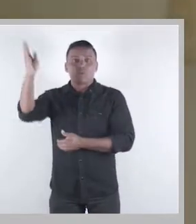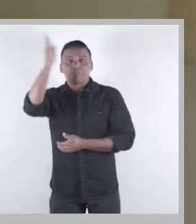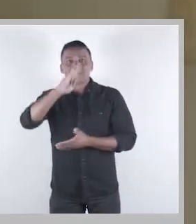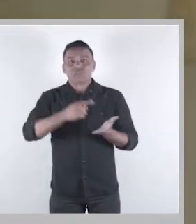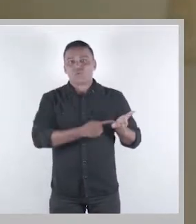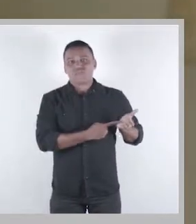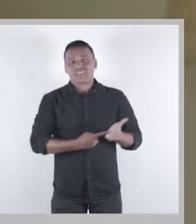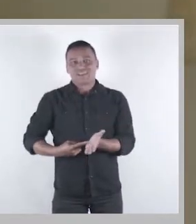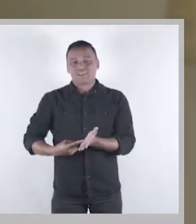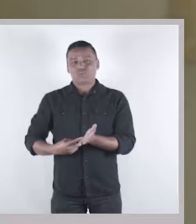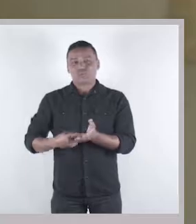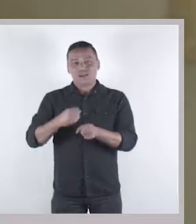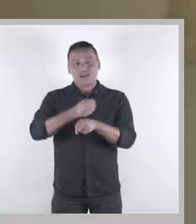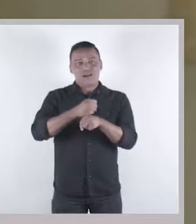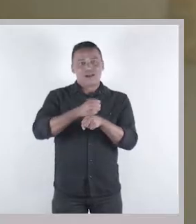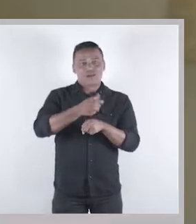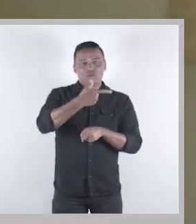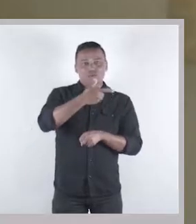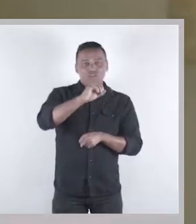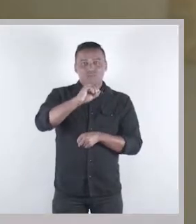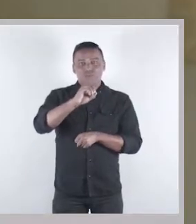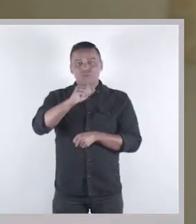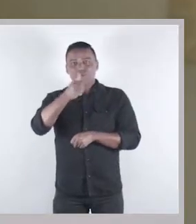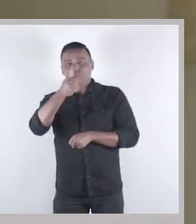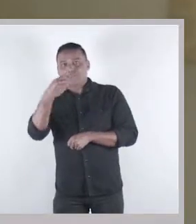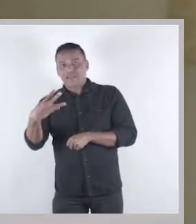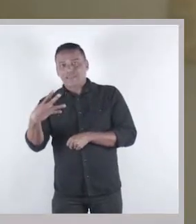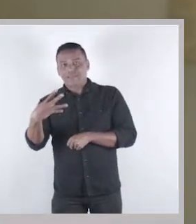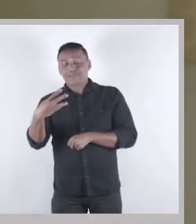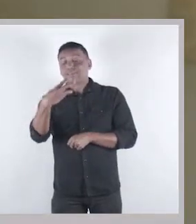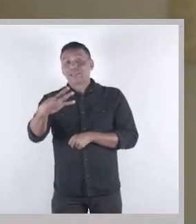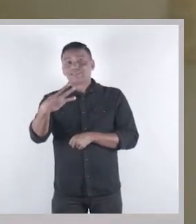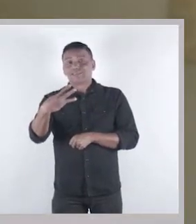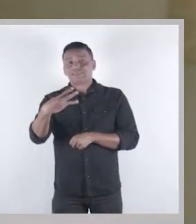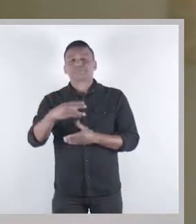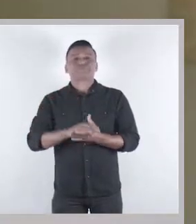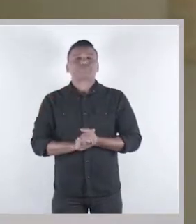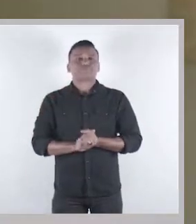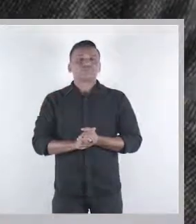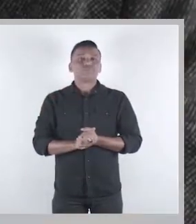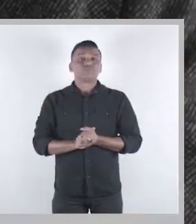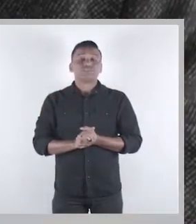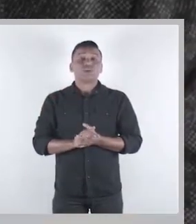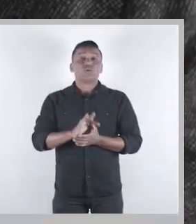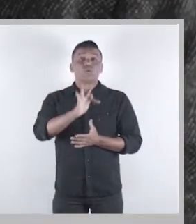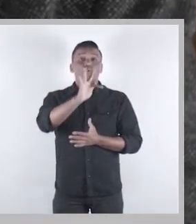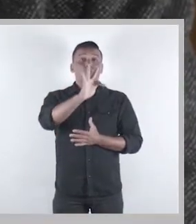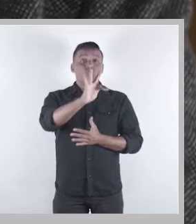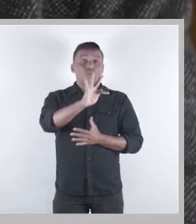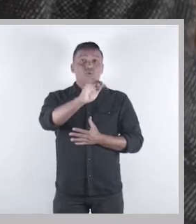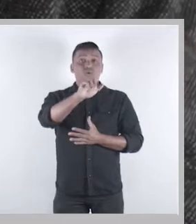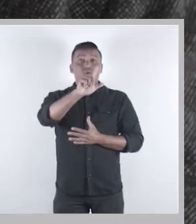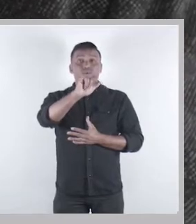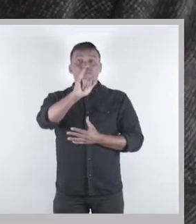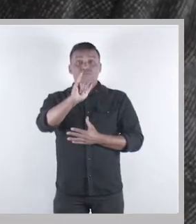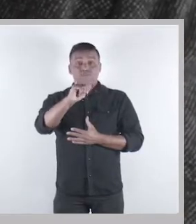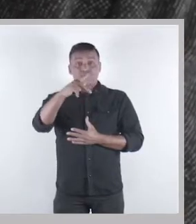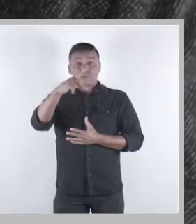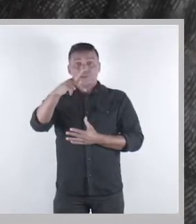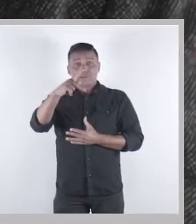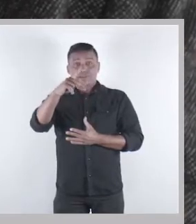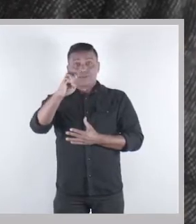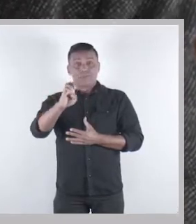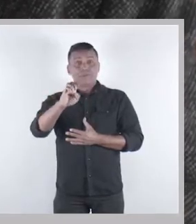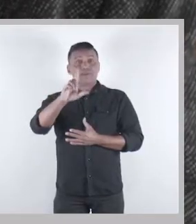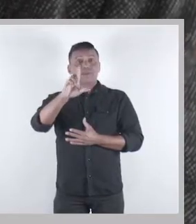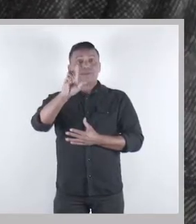é Felipe Lima aqui que chama o festival que a gente põe na edição de 2013 e eram poetas brasileiros é eu